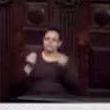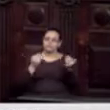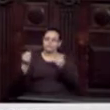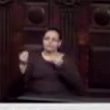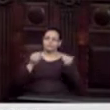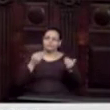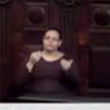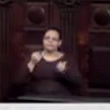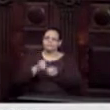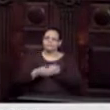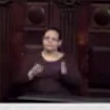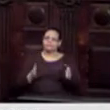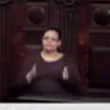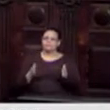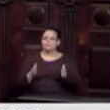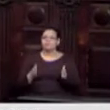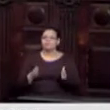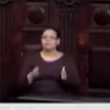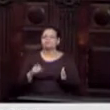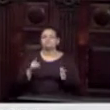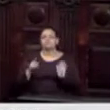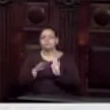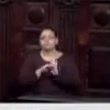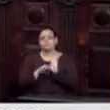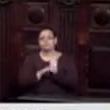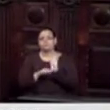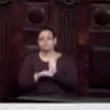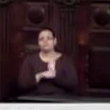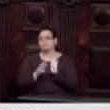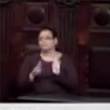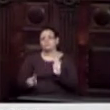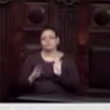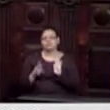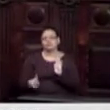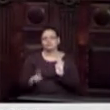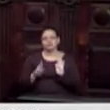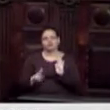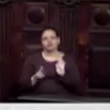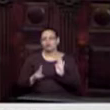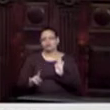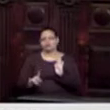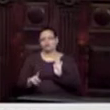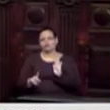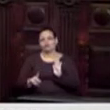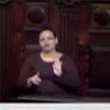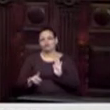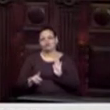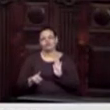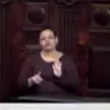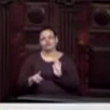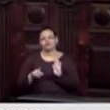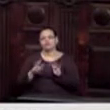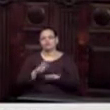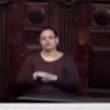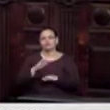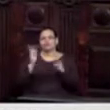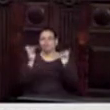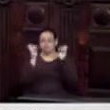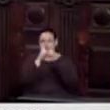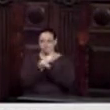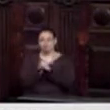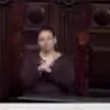do pacote, essa medida não é, inclusive, das mais